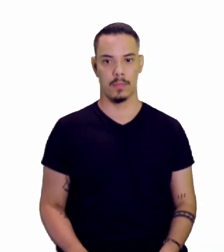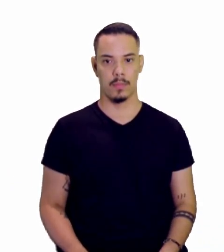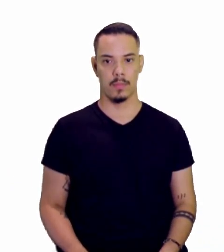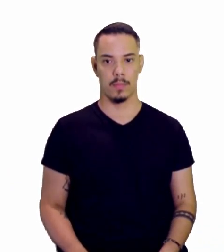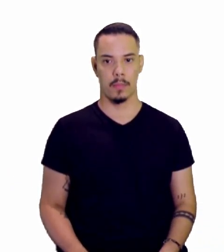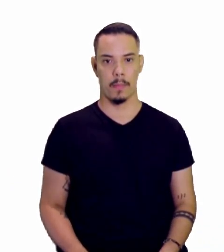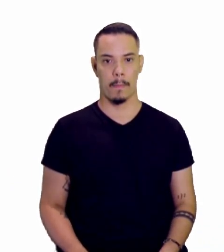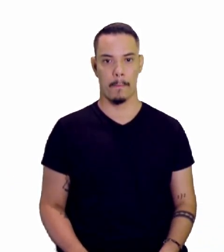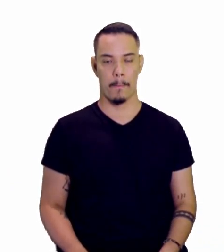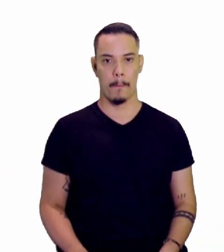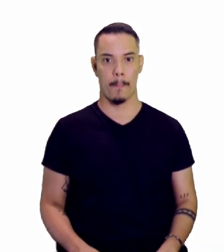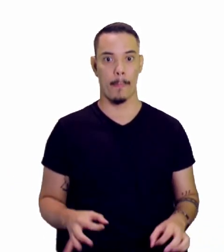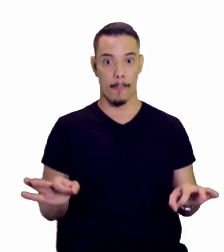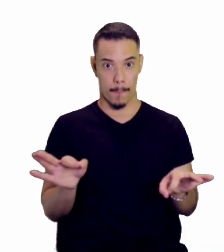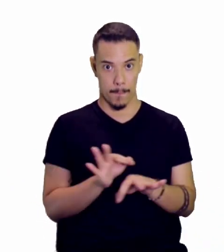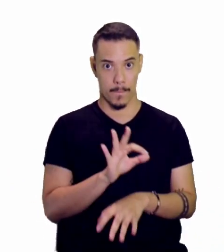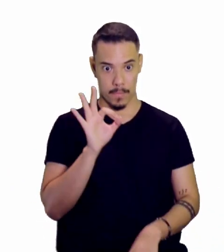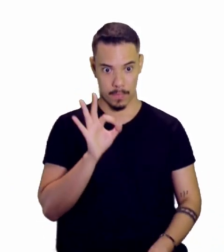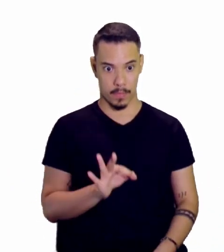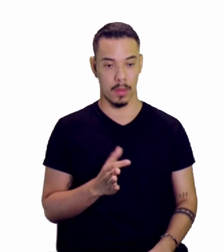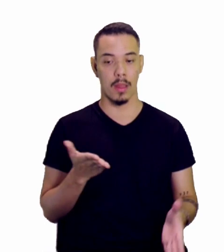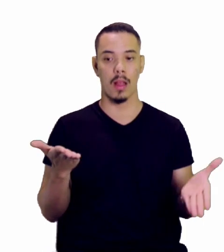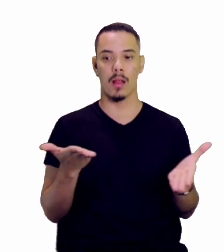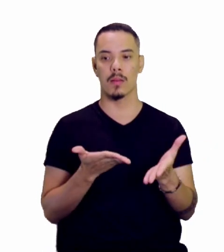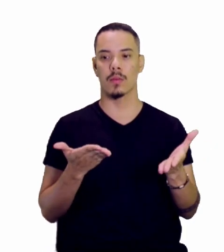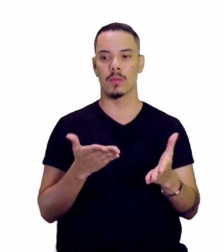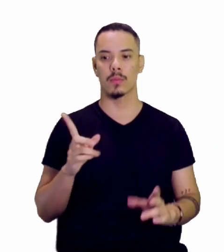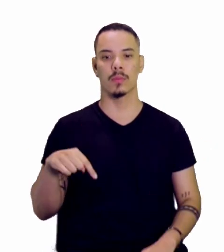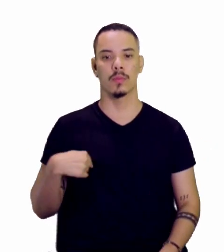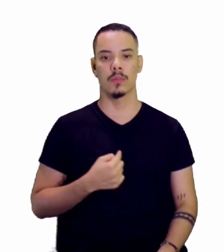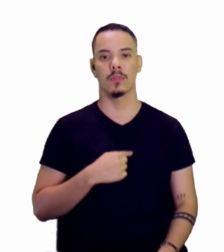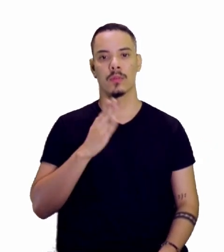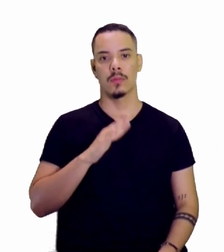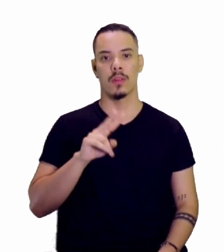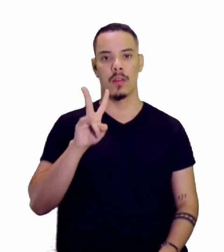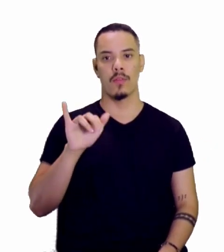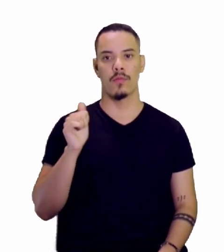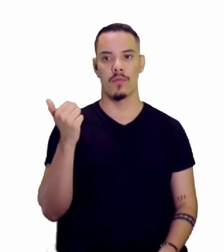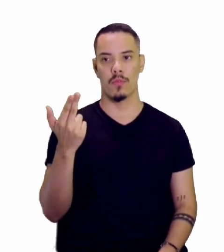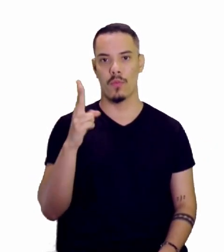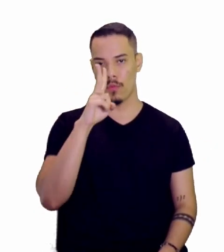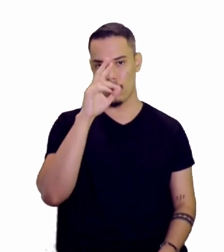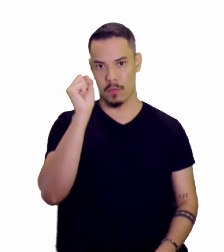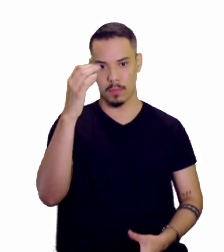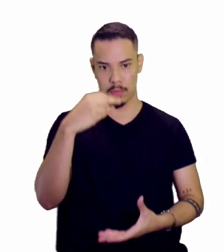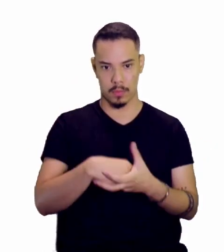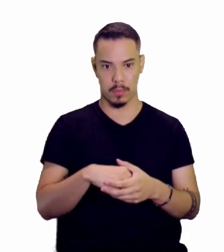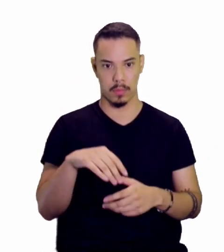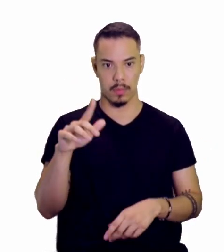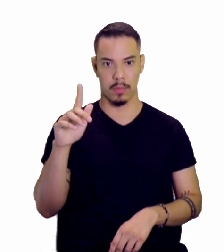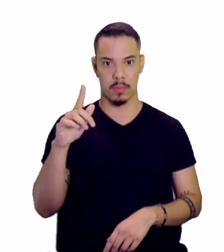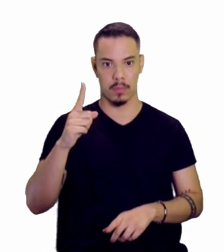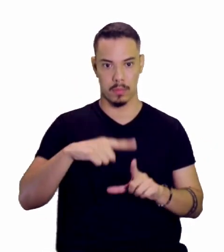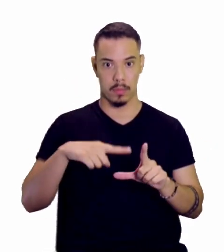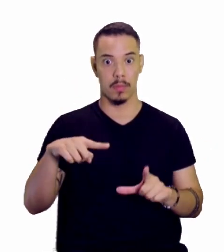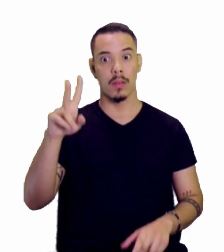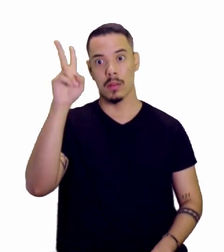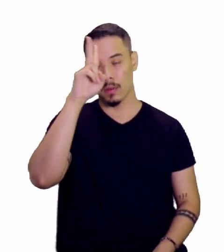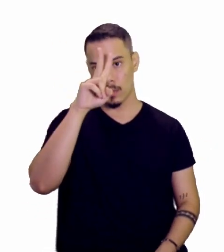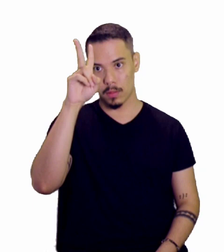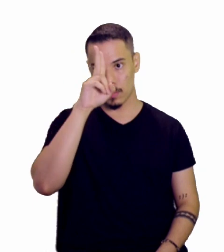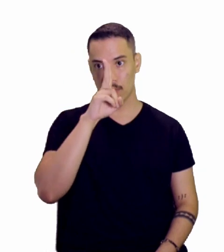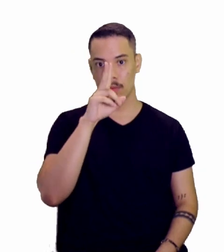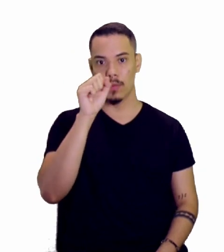ele. Pronto, pessoal, a gente viu a força pelo gráfico aí, certo? Lembrando, olha só, que a